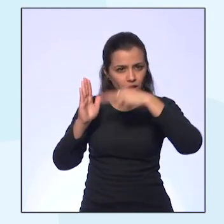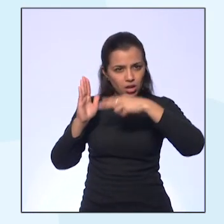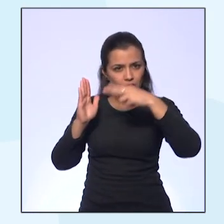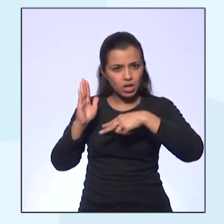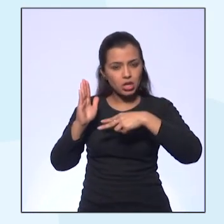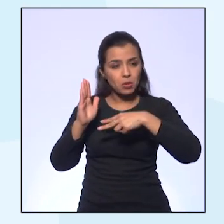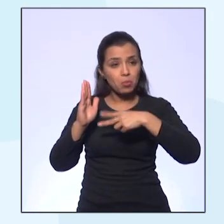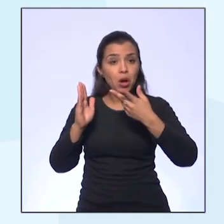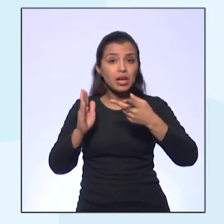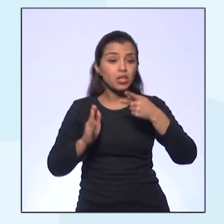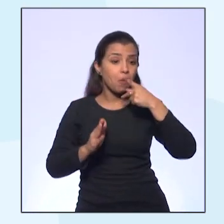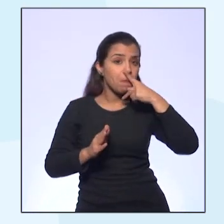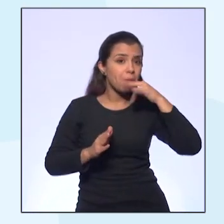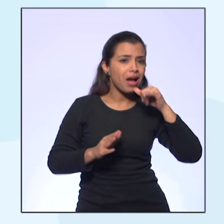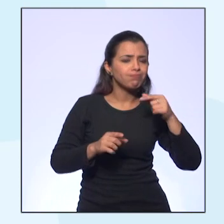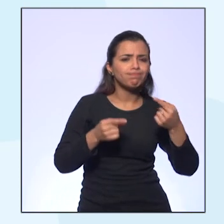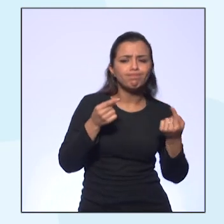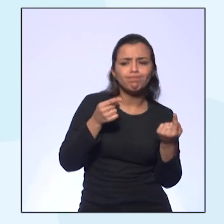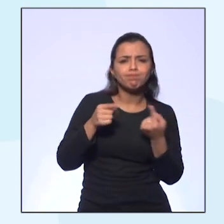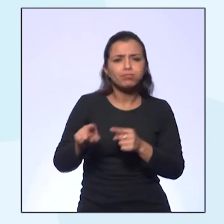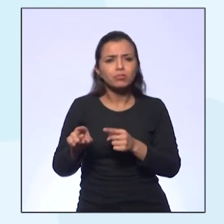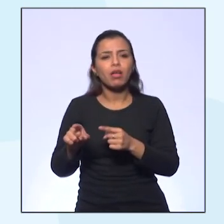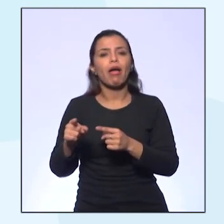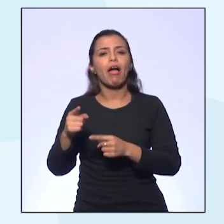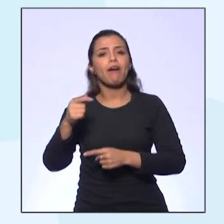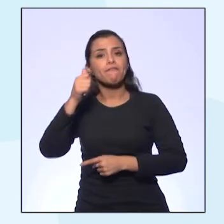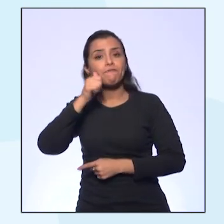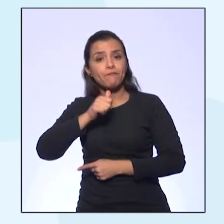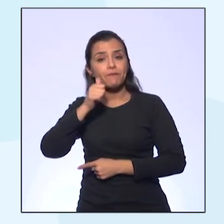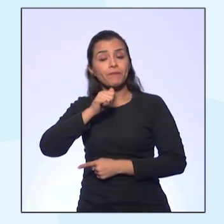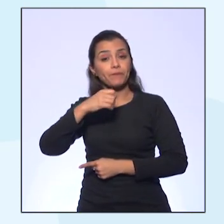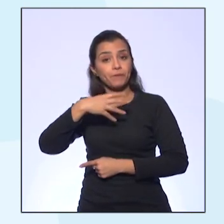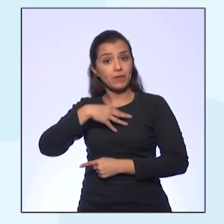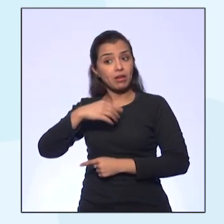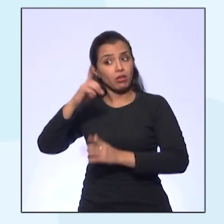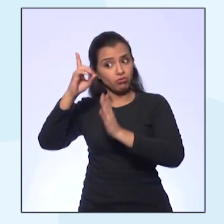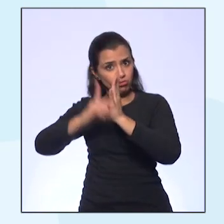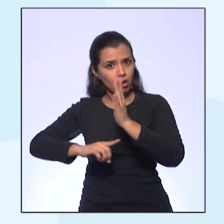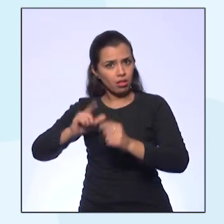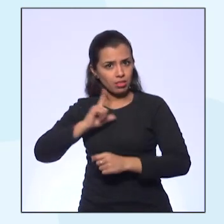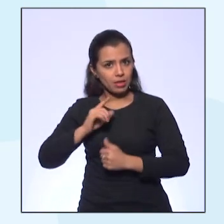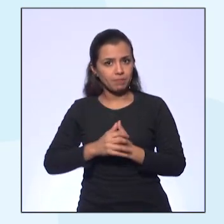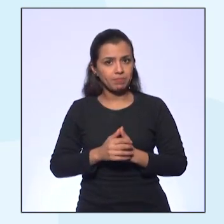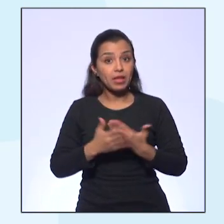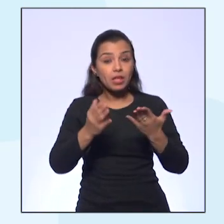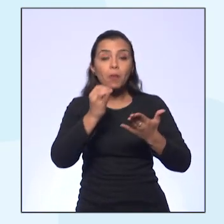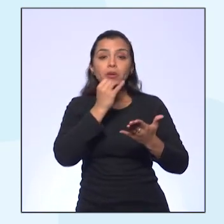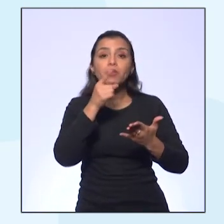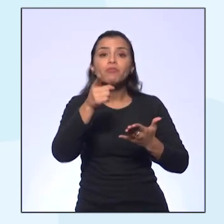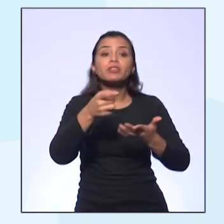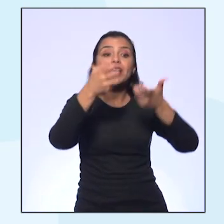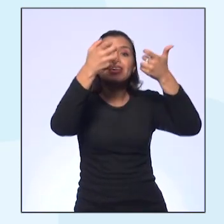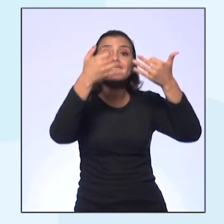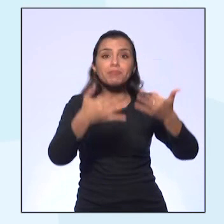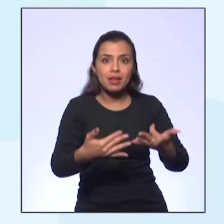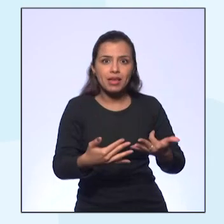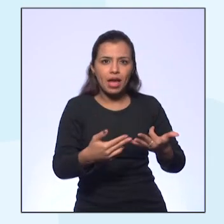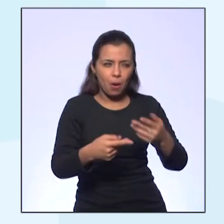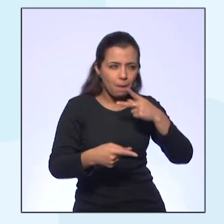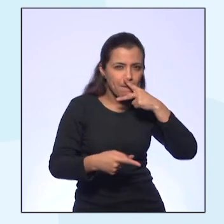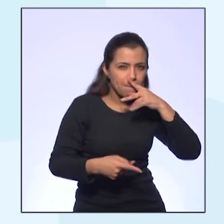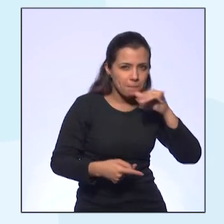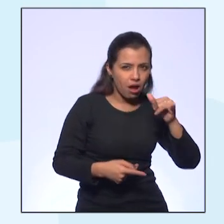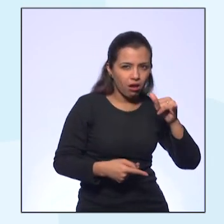de que ele está indo contra os direitos fundamentais de sua filha? É o seguinte, quais argumentos você usaria para convencer o pai da